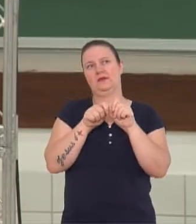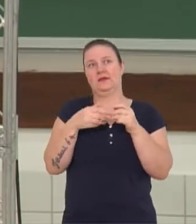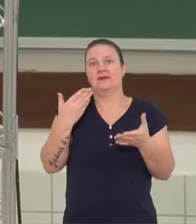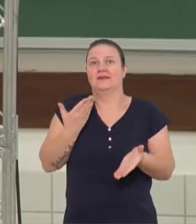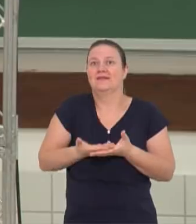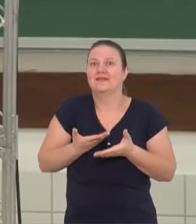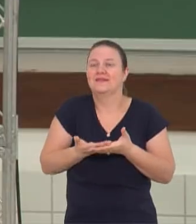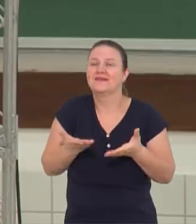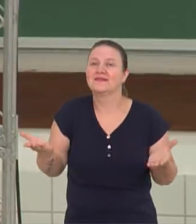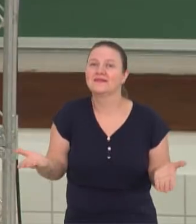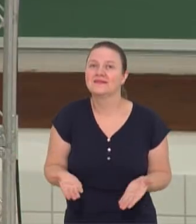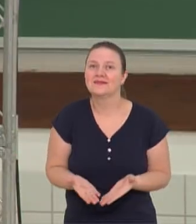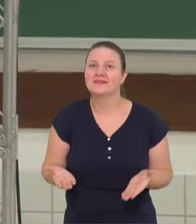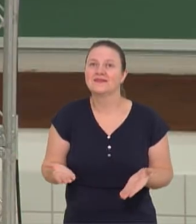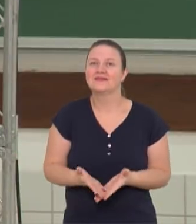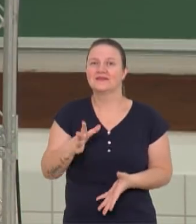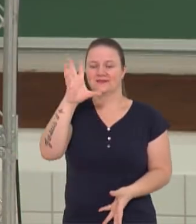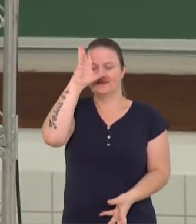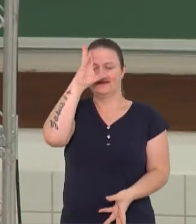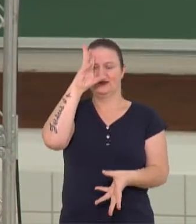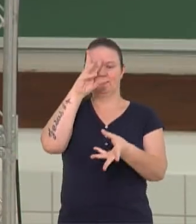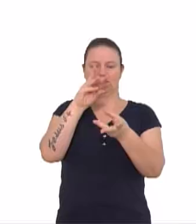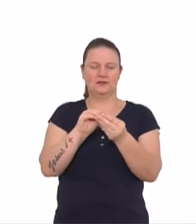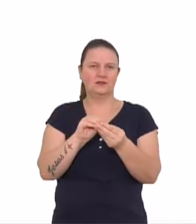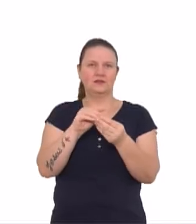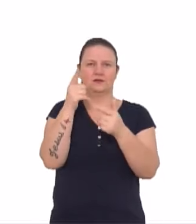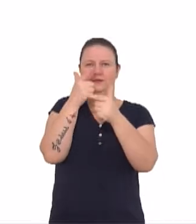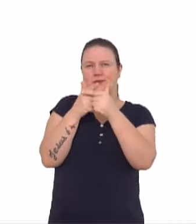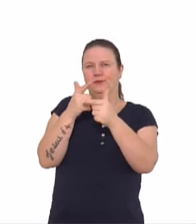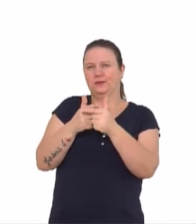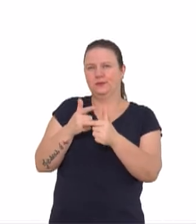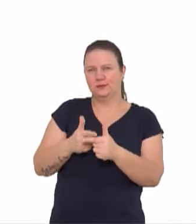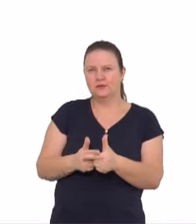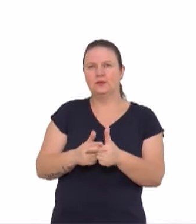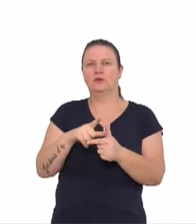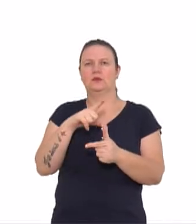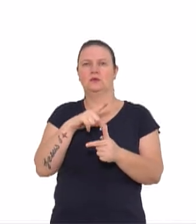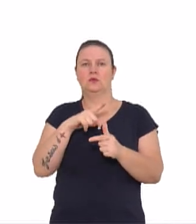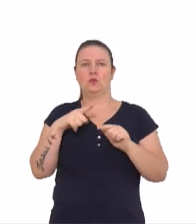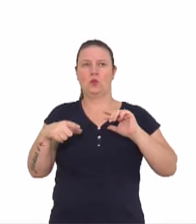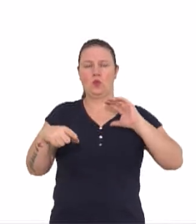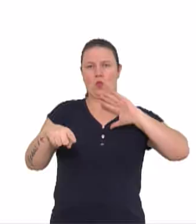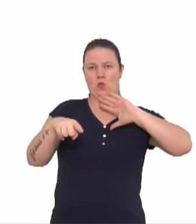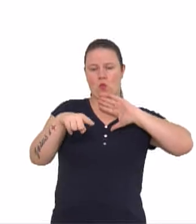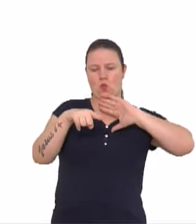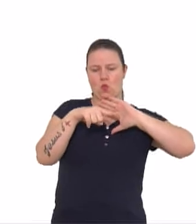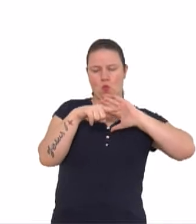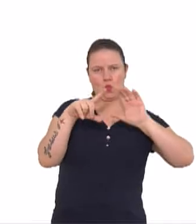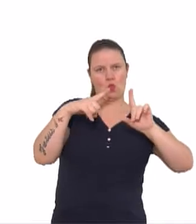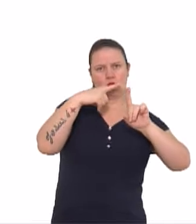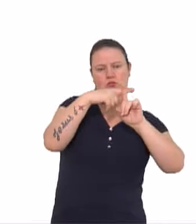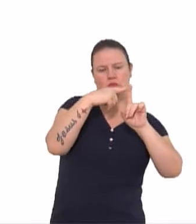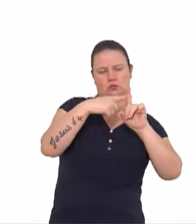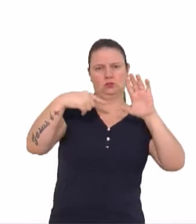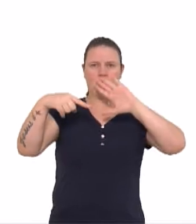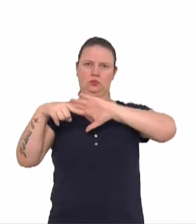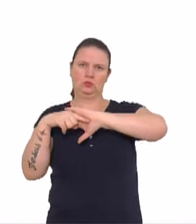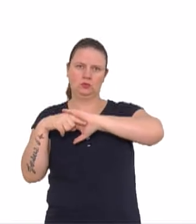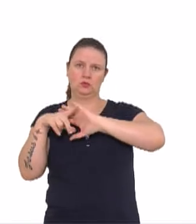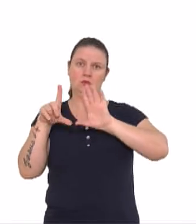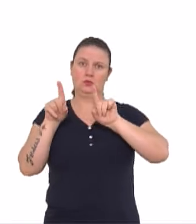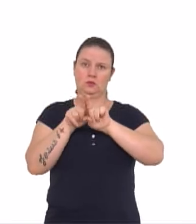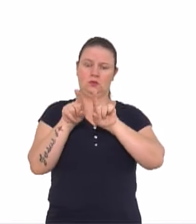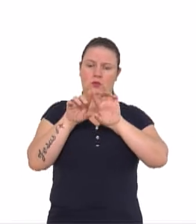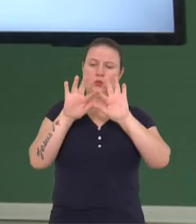aula de hoje, a gente resolveu alguns problemas de adição e subtração e a gente trabalhou a simplificação de